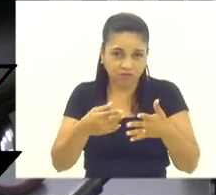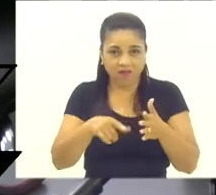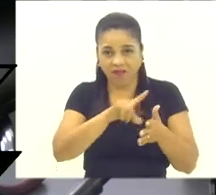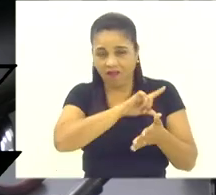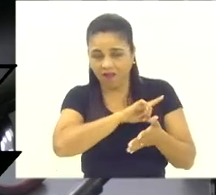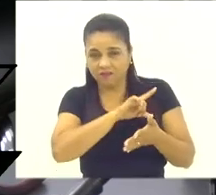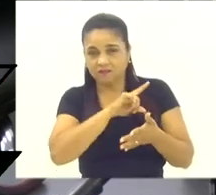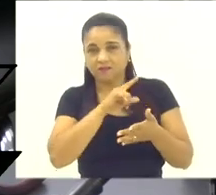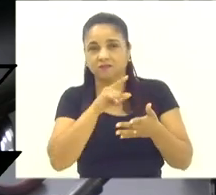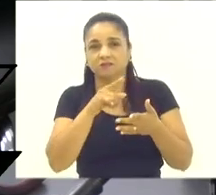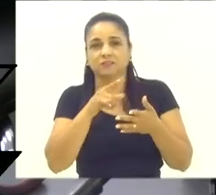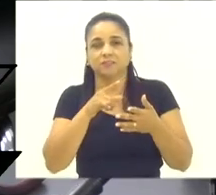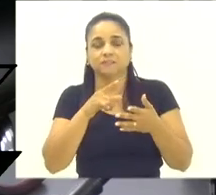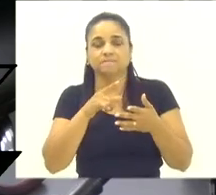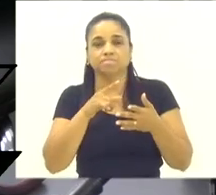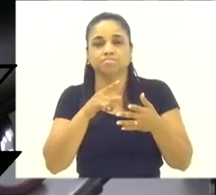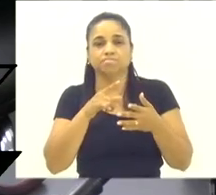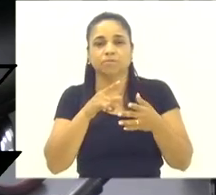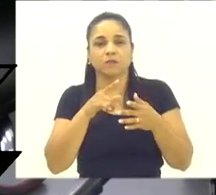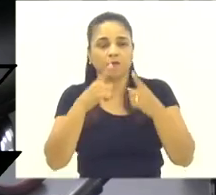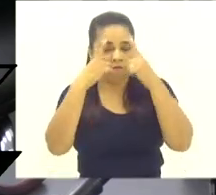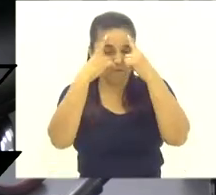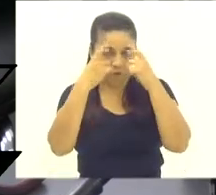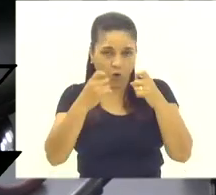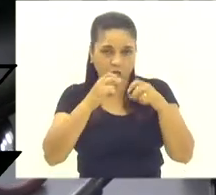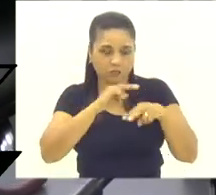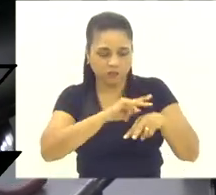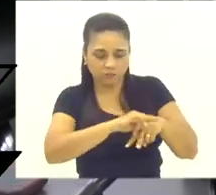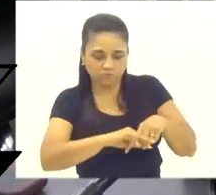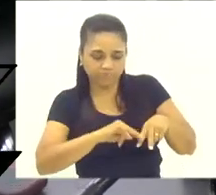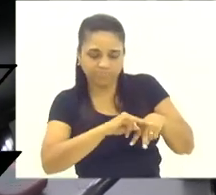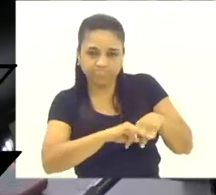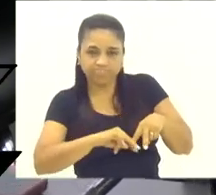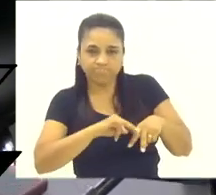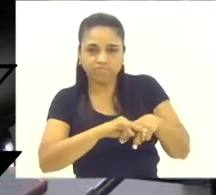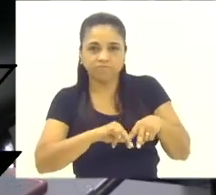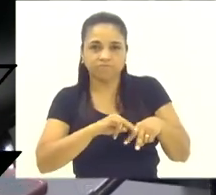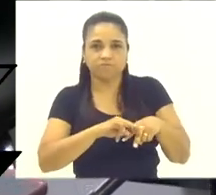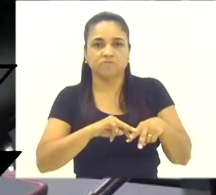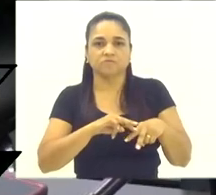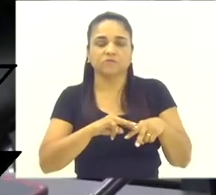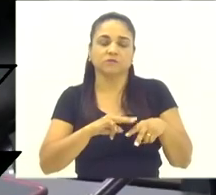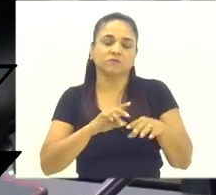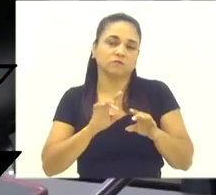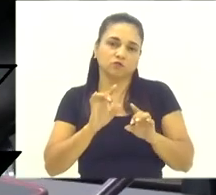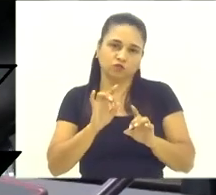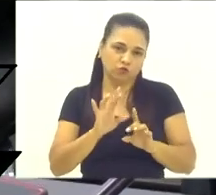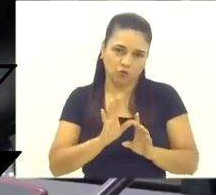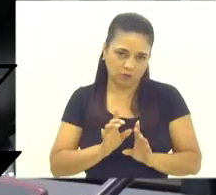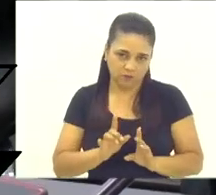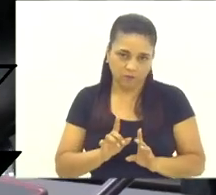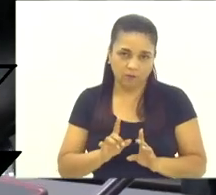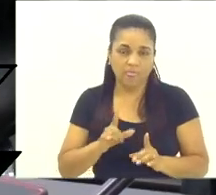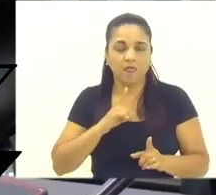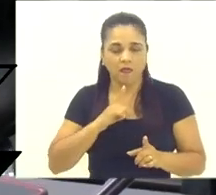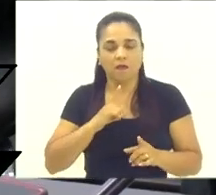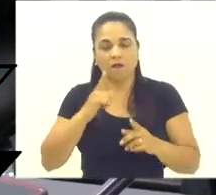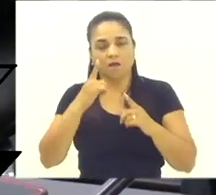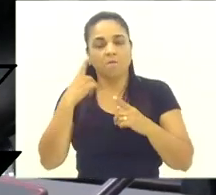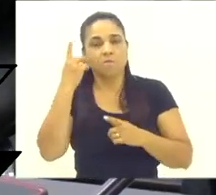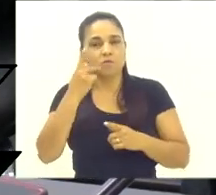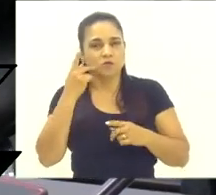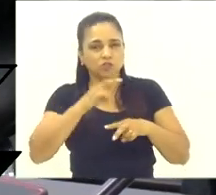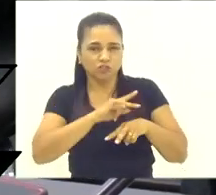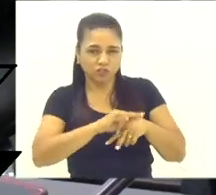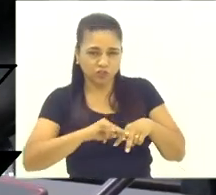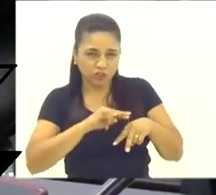enquadrados em violência política de gênero apenas né porque eu acho que a violência política de gênero também é ela tem uma